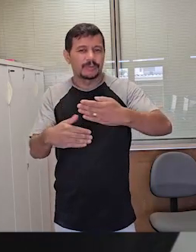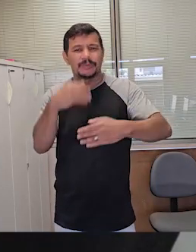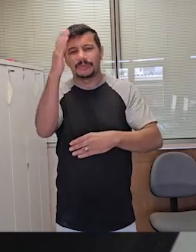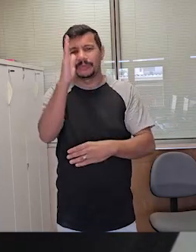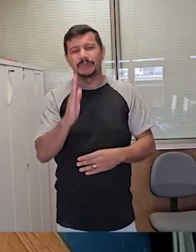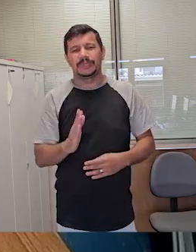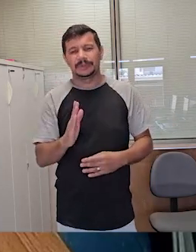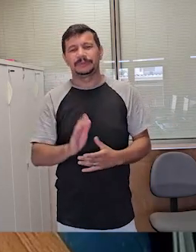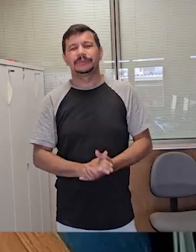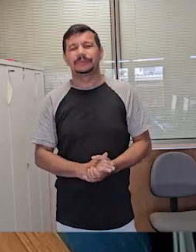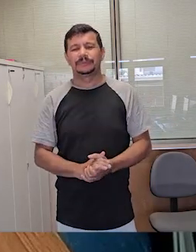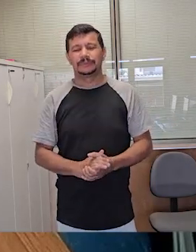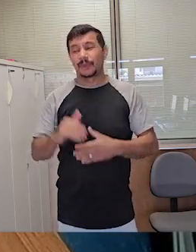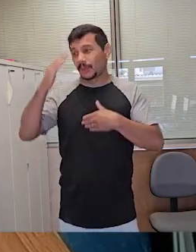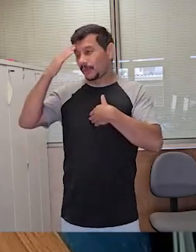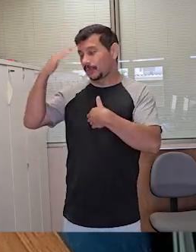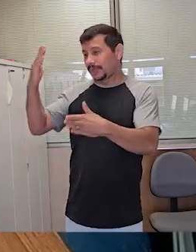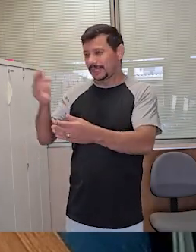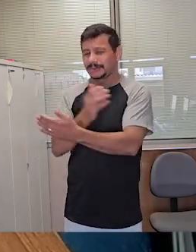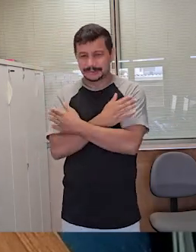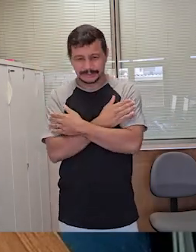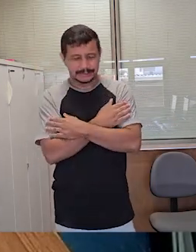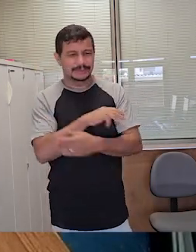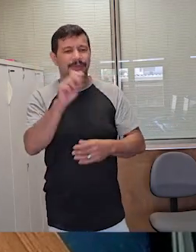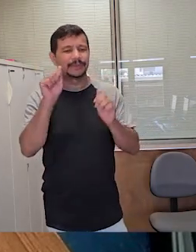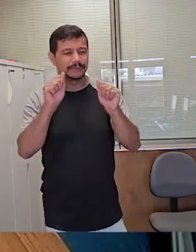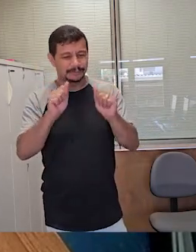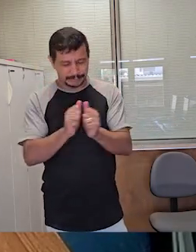dessa nação. Obrigado e um forte abraço. Amém a todos nós.